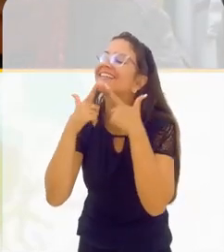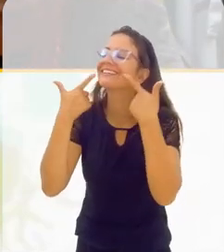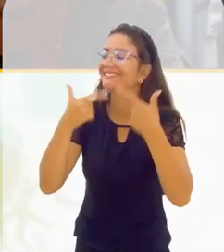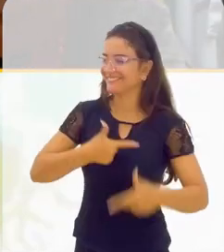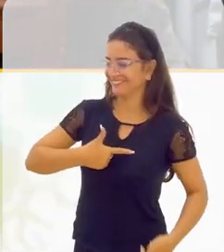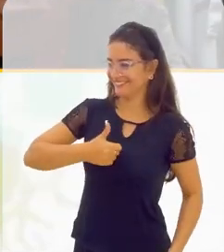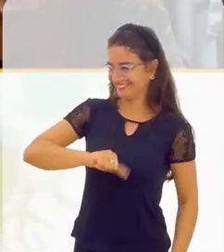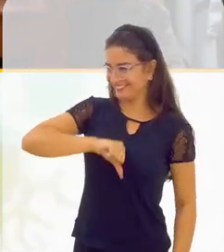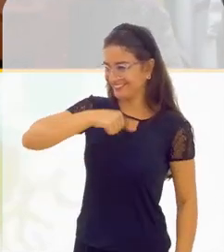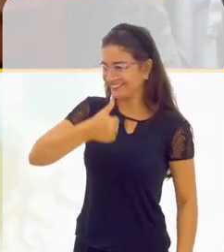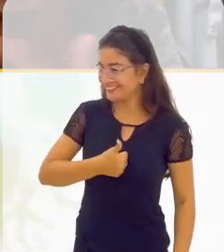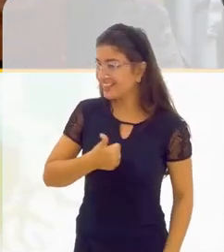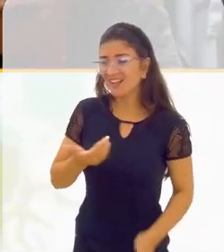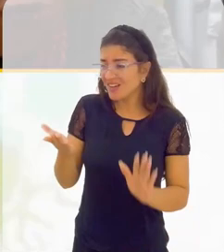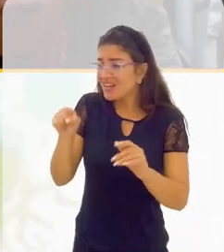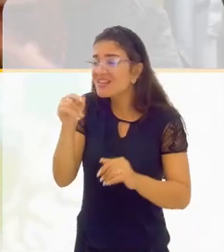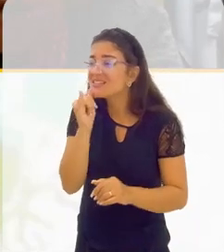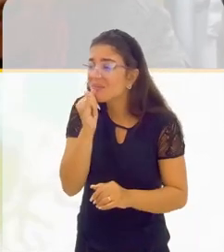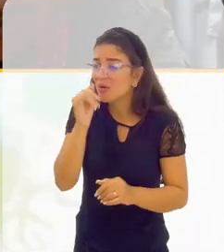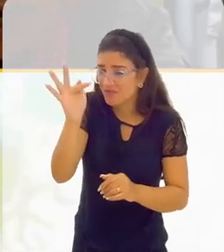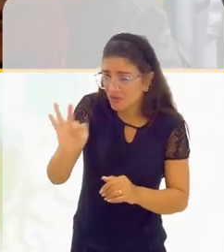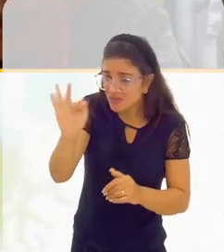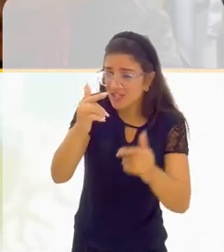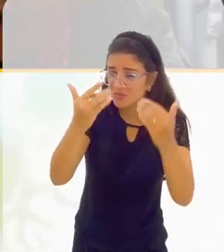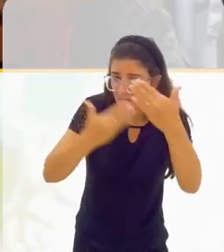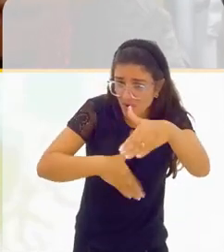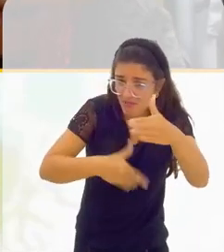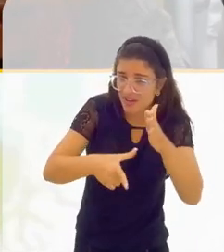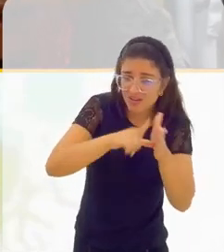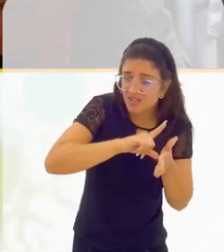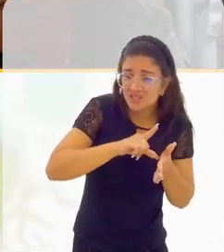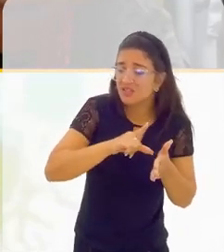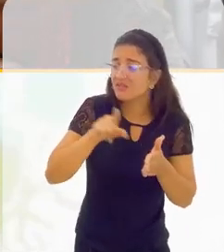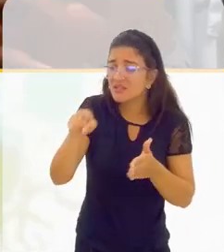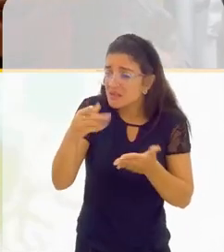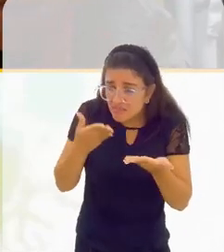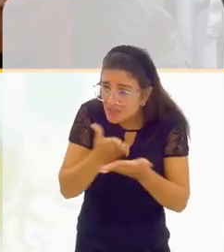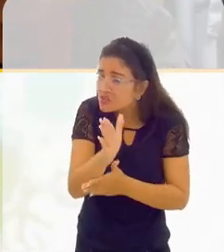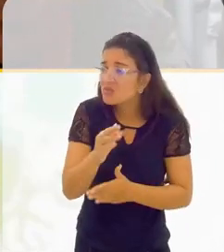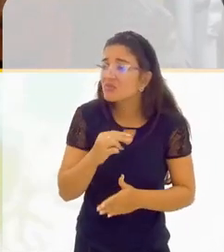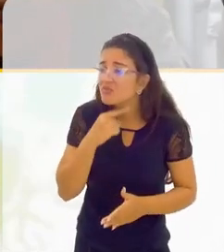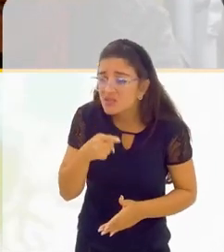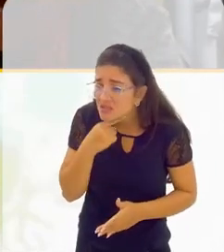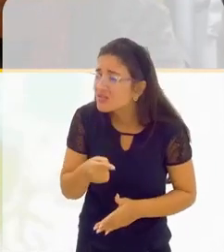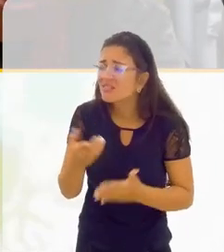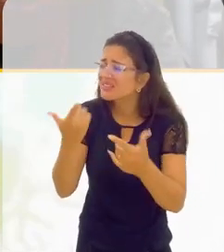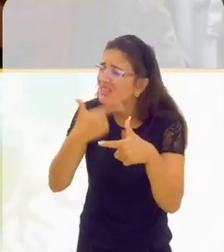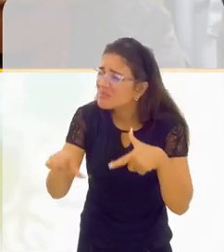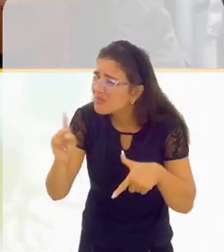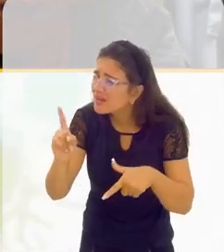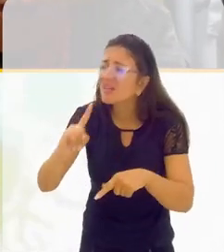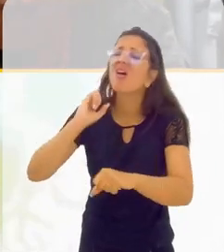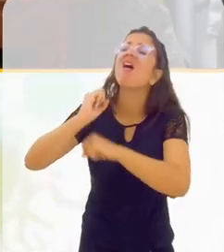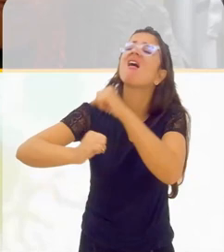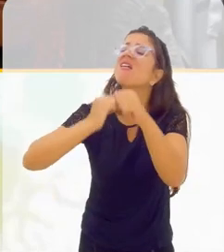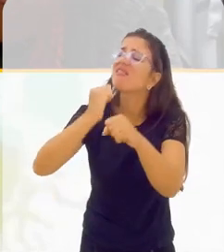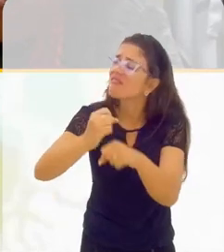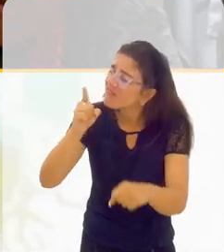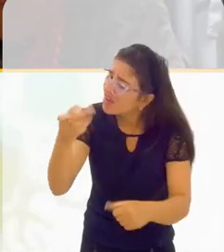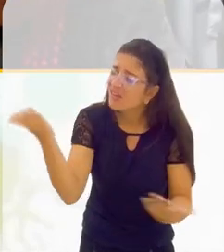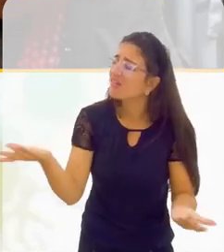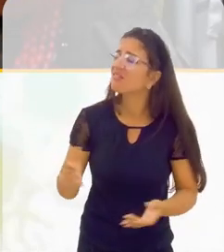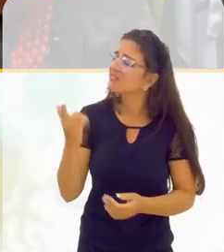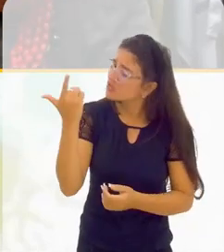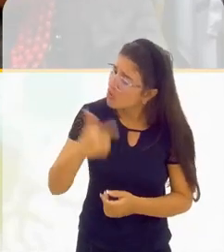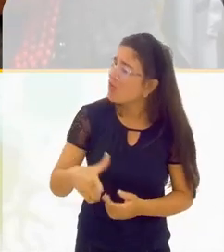porque não passou no vestibular não acontece nada Entra No outro ano sabe não tinha essa gente que delícia